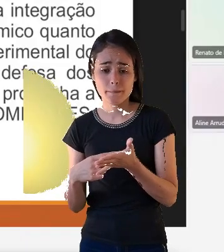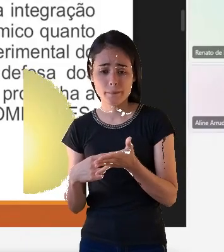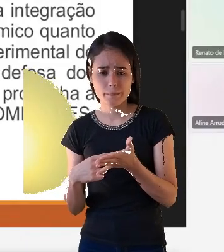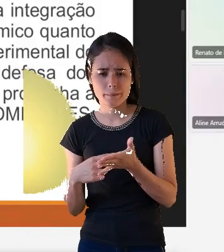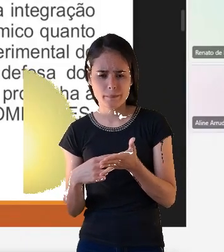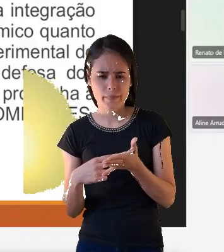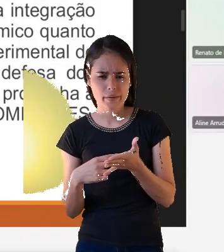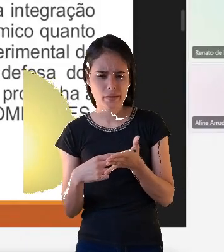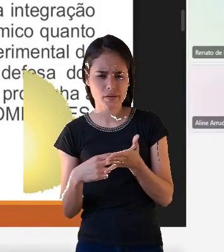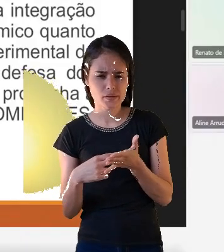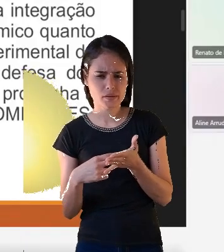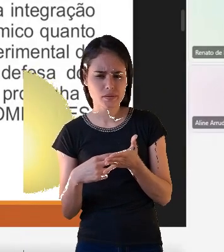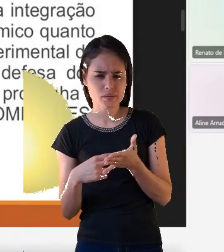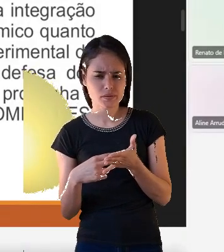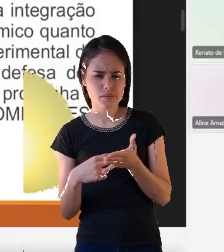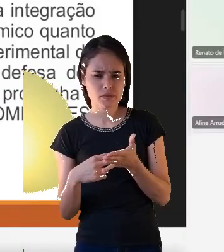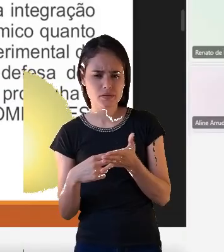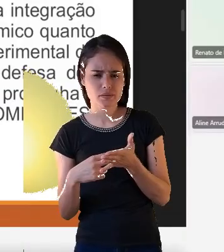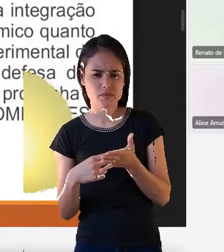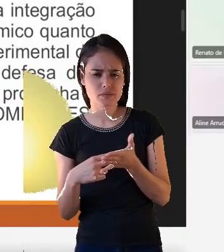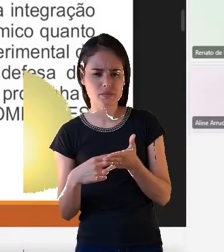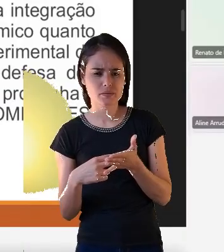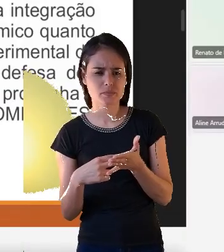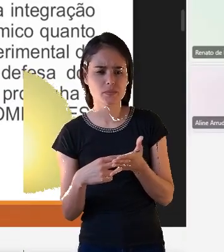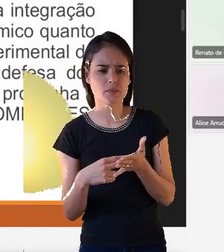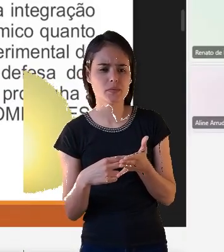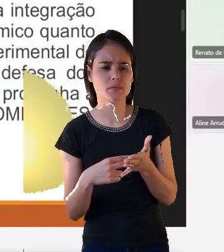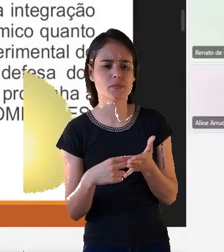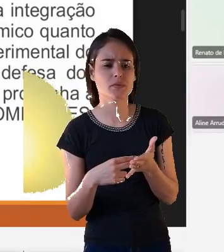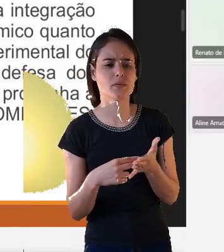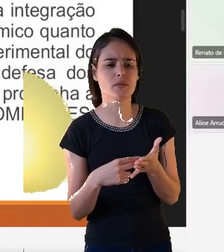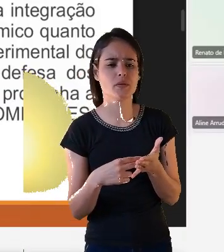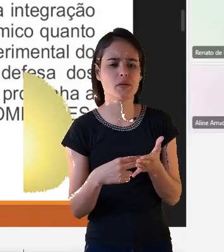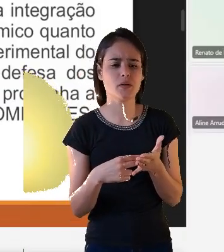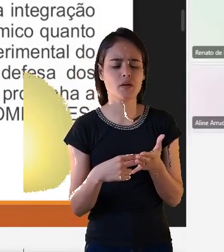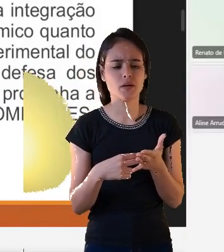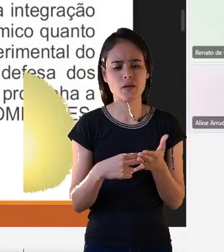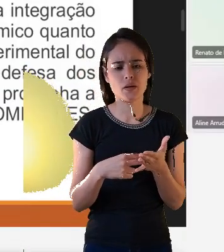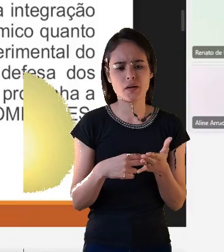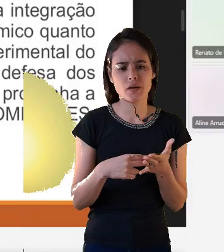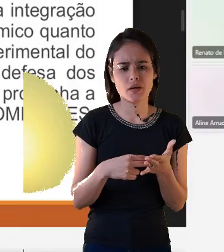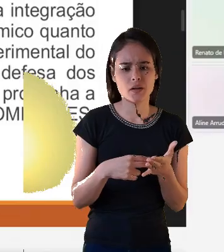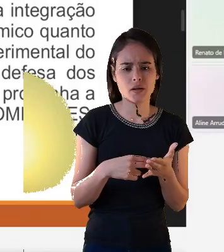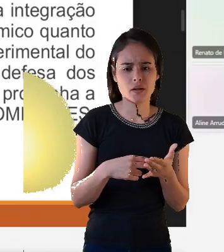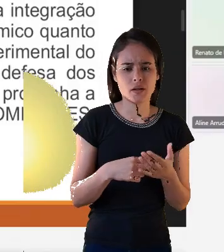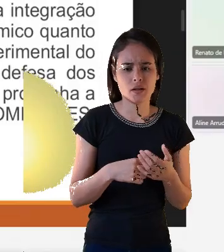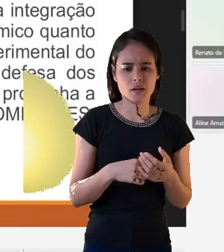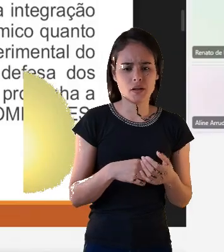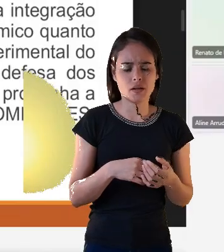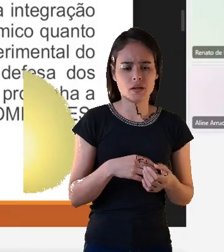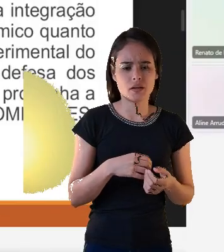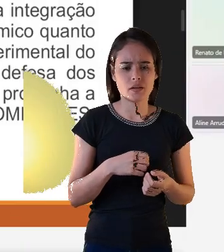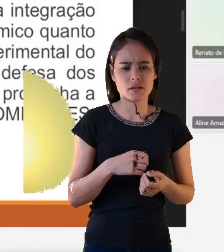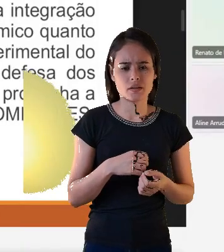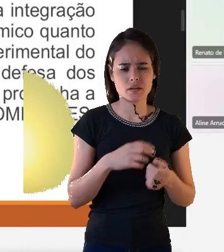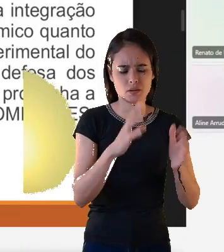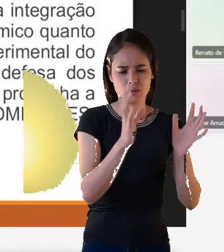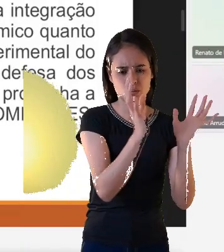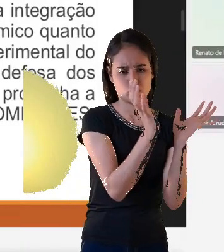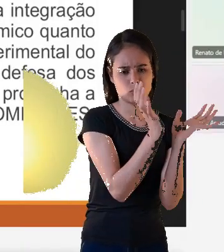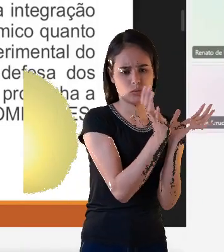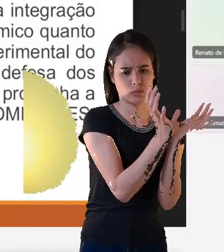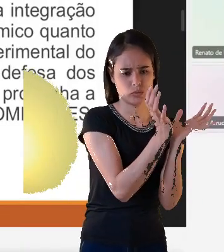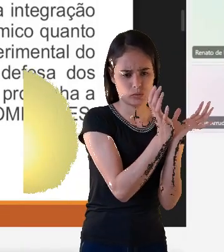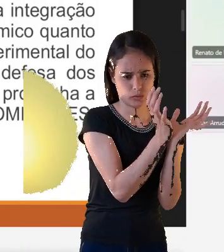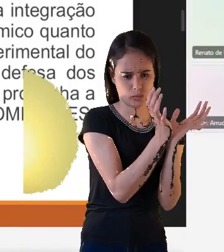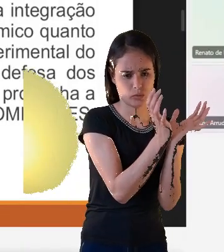conta de governos autoritários, né? Mas, mesmo assim, ela continuou, essa resistência política